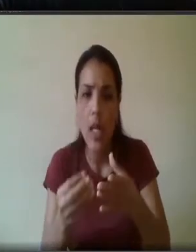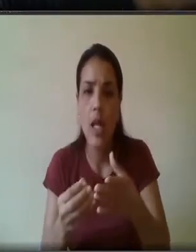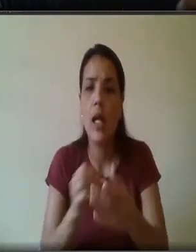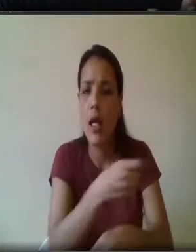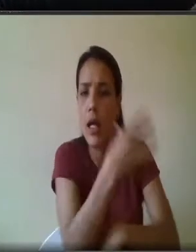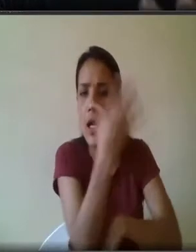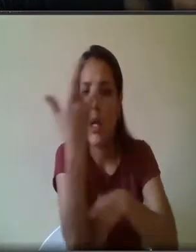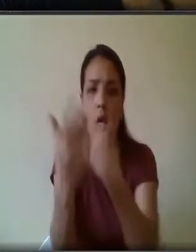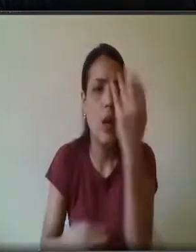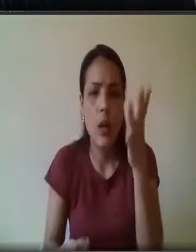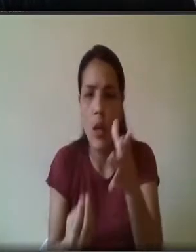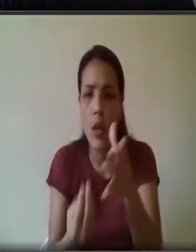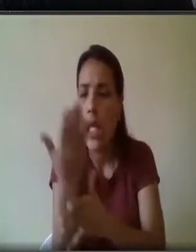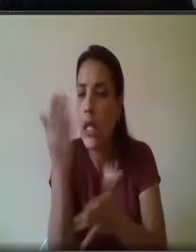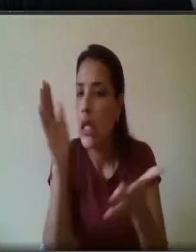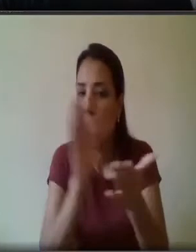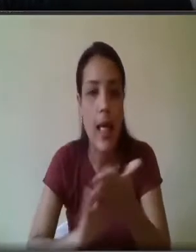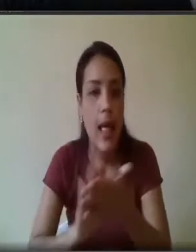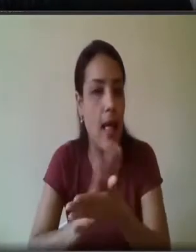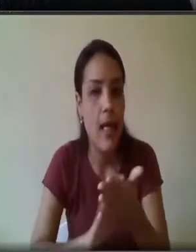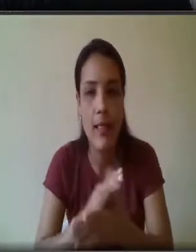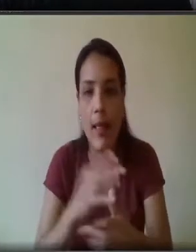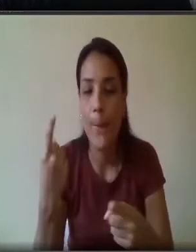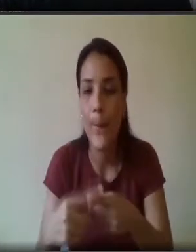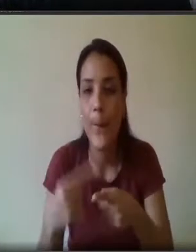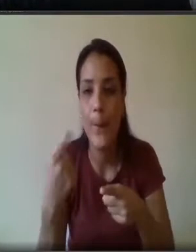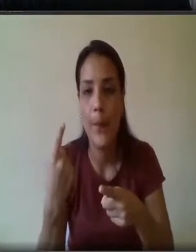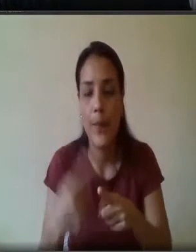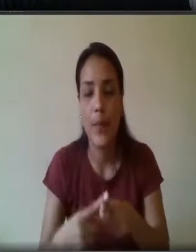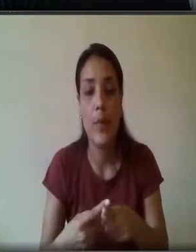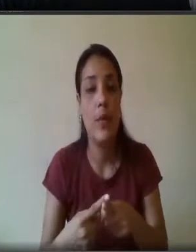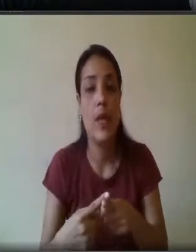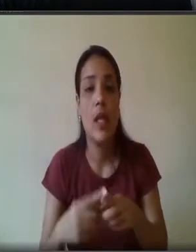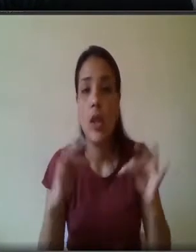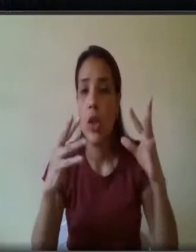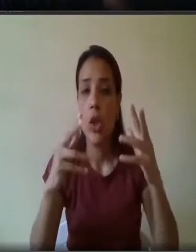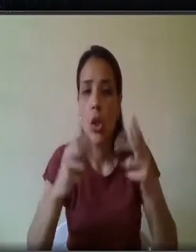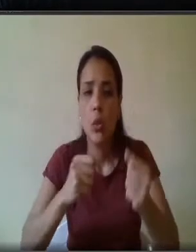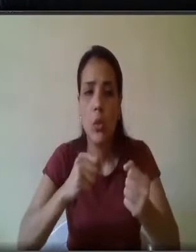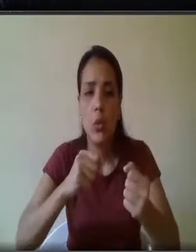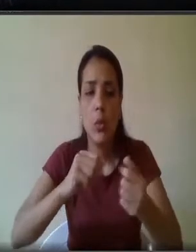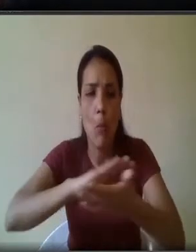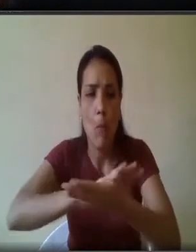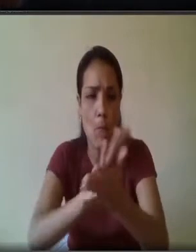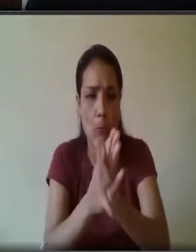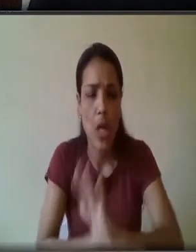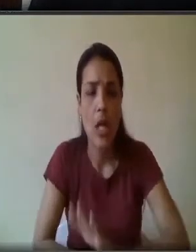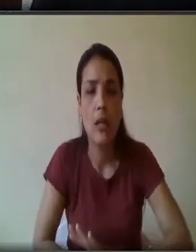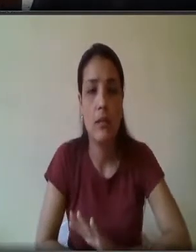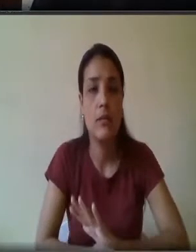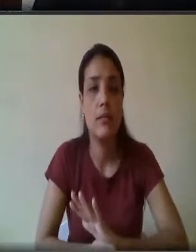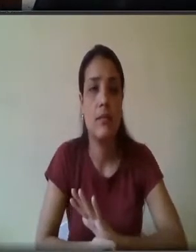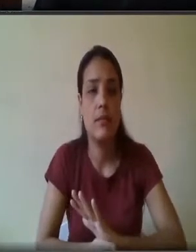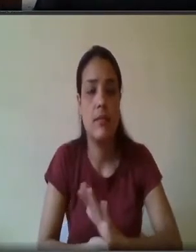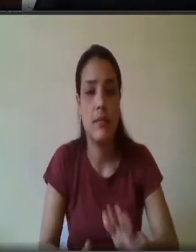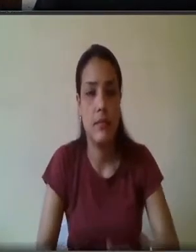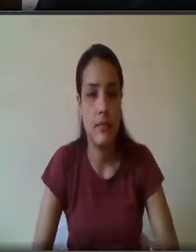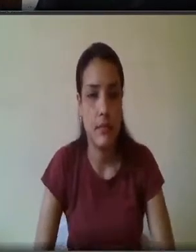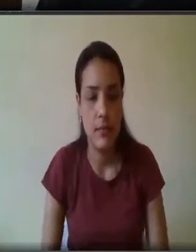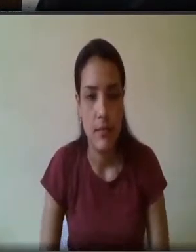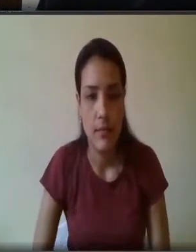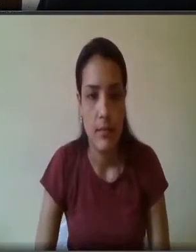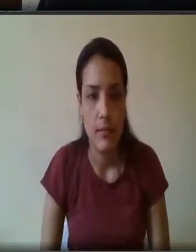intemperismo químico também está muito associado à lixiviação do solo. Eu coloquei aqui algumas curiosidades,